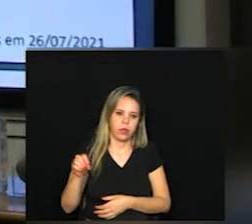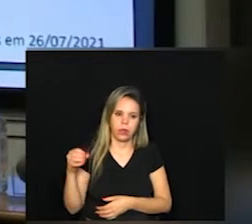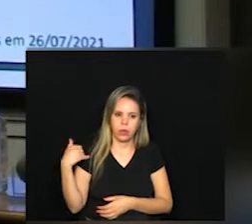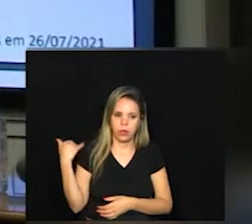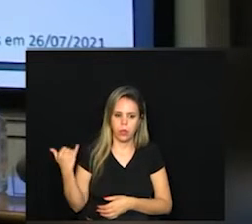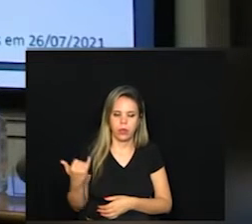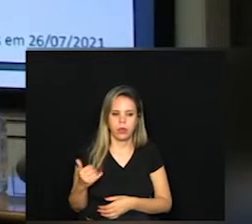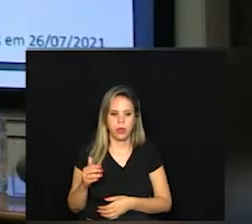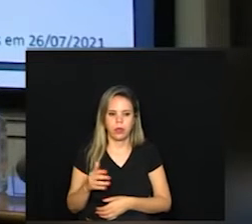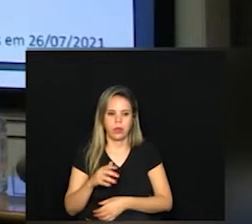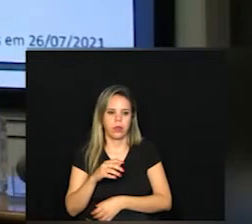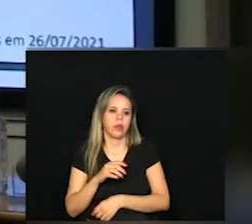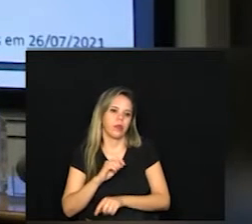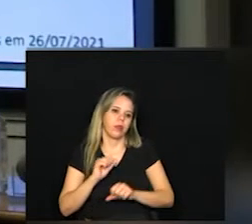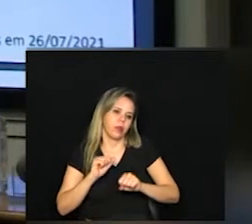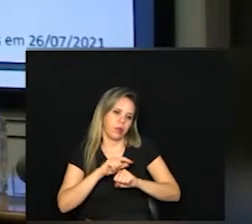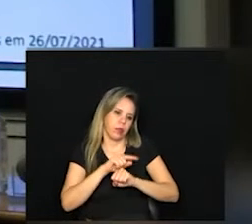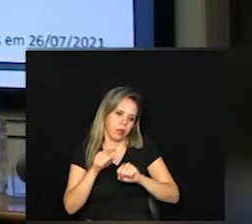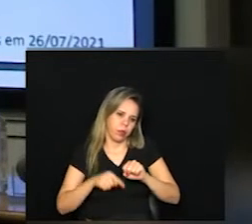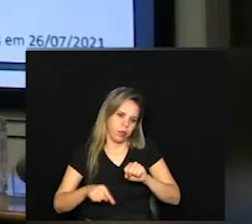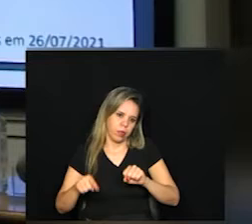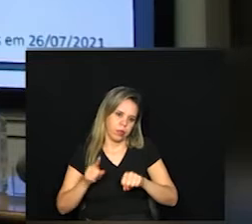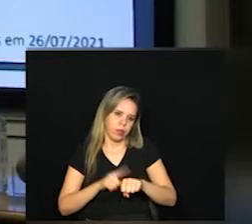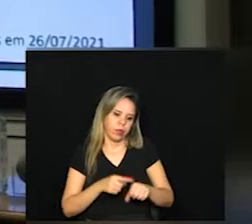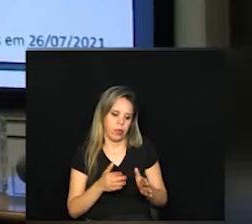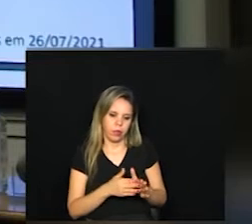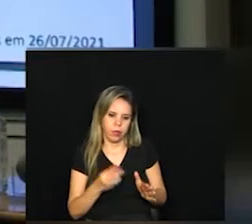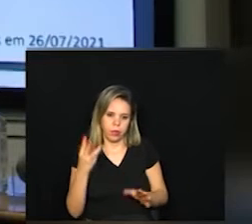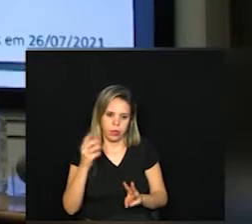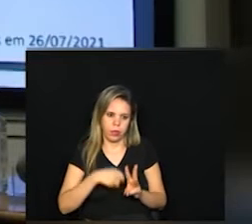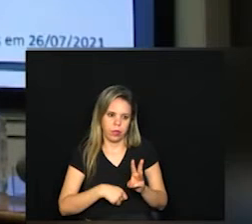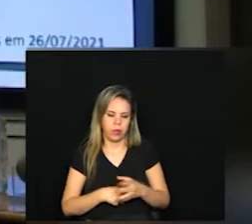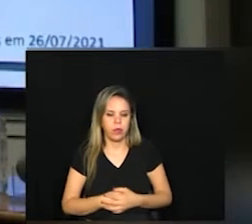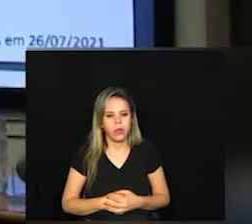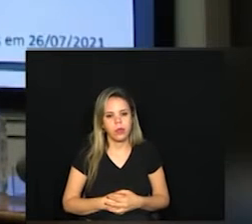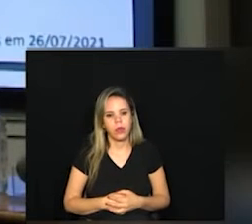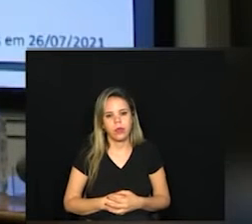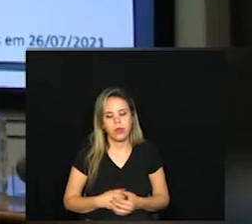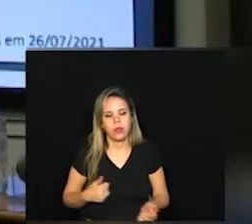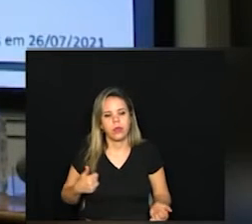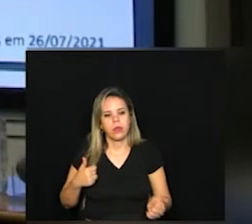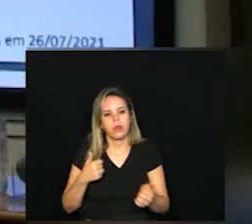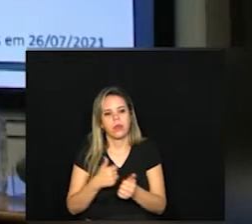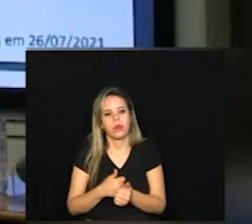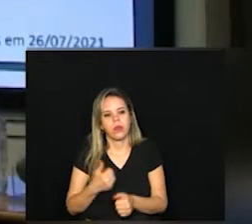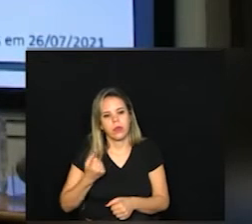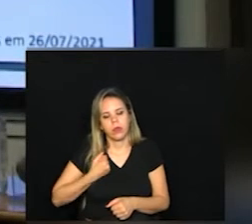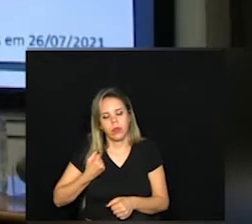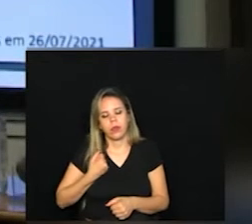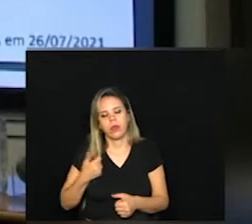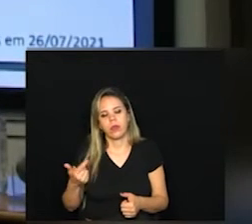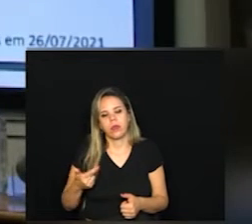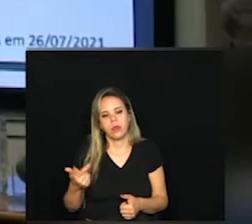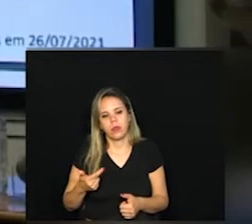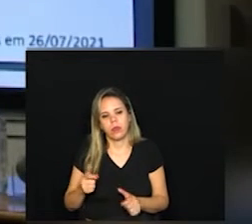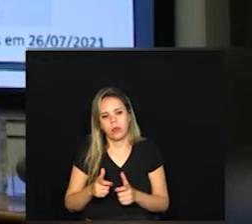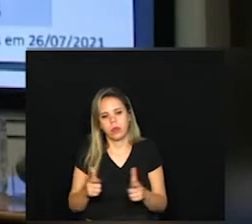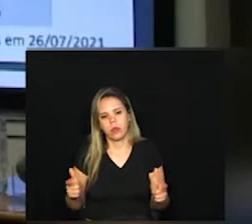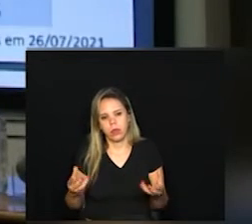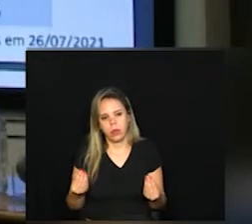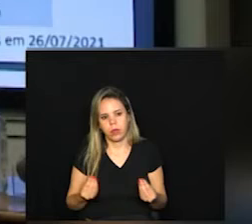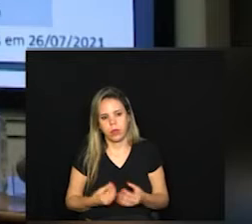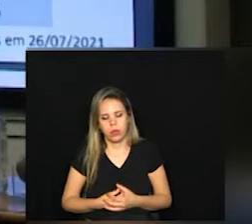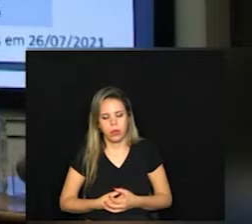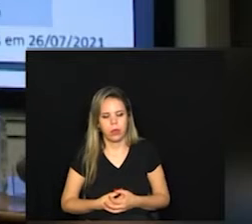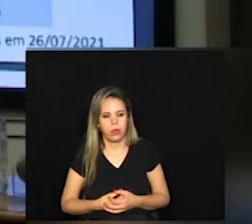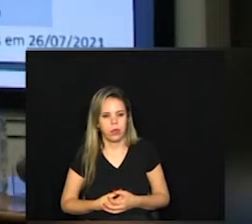anos de AstraZeneca. O intervalo é 3 meses. Em breve, esse número de segunda dose aumentará